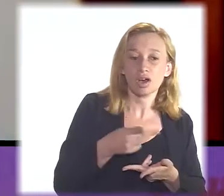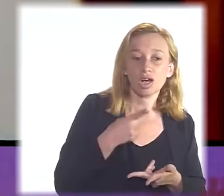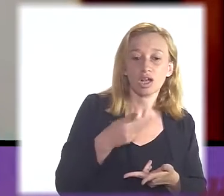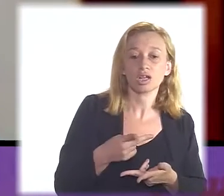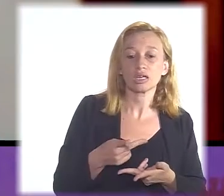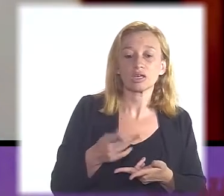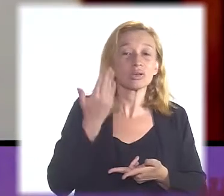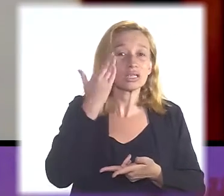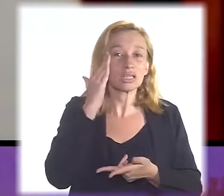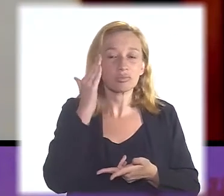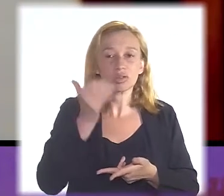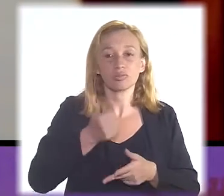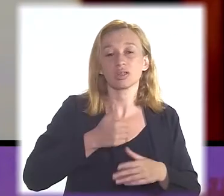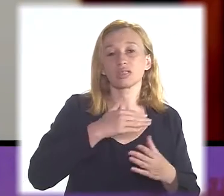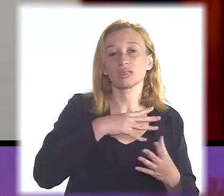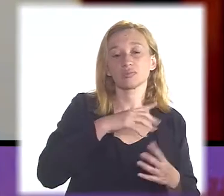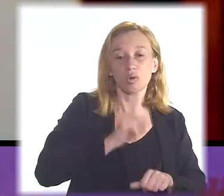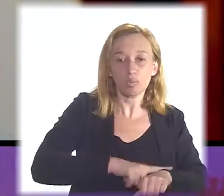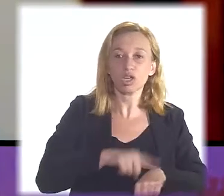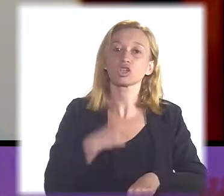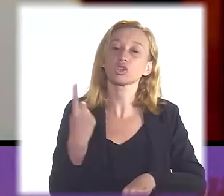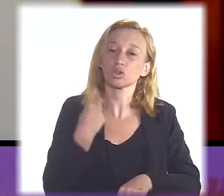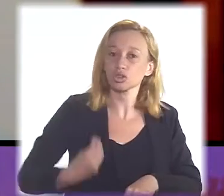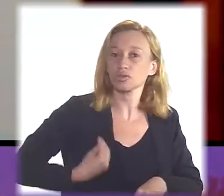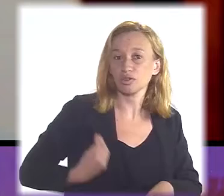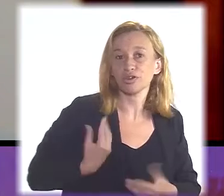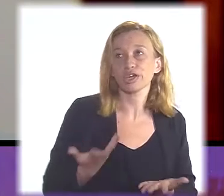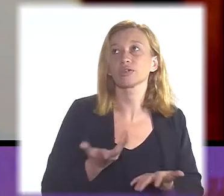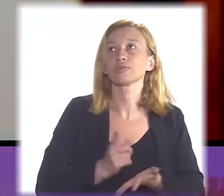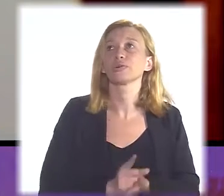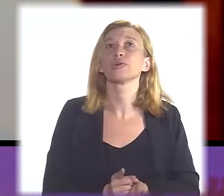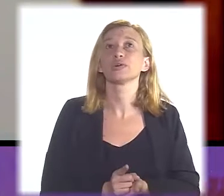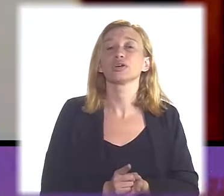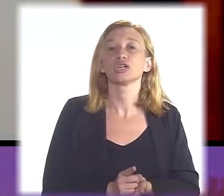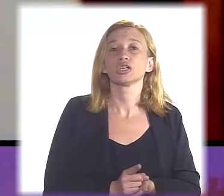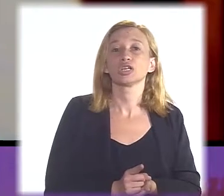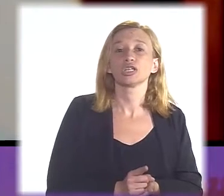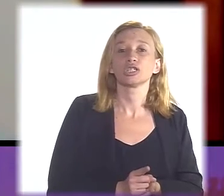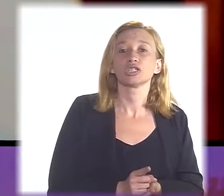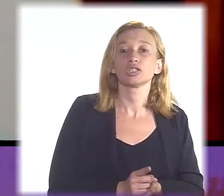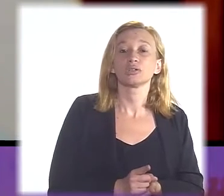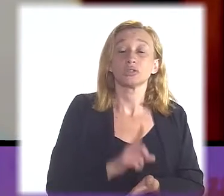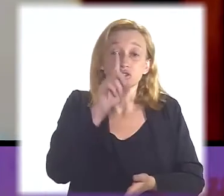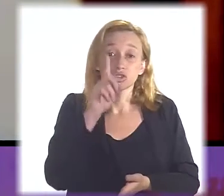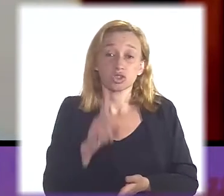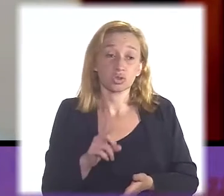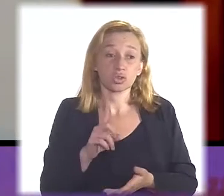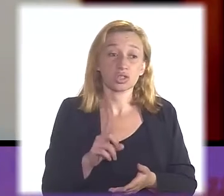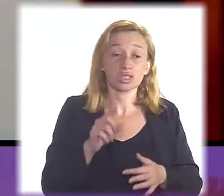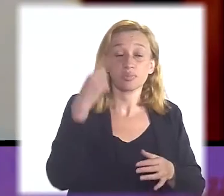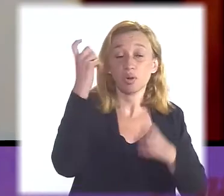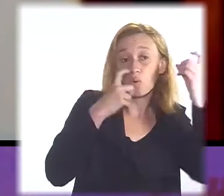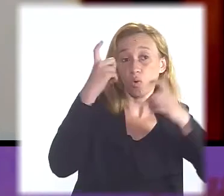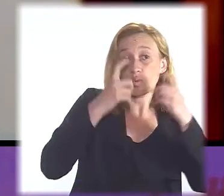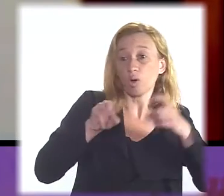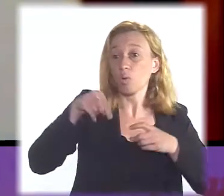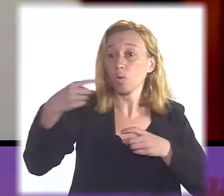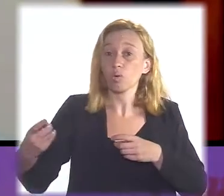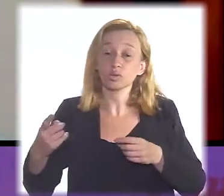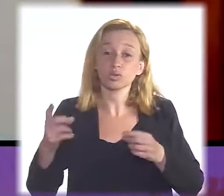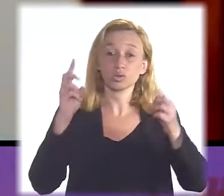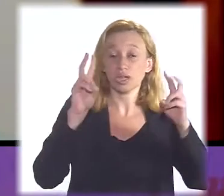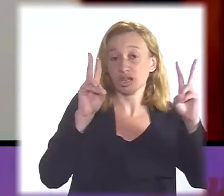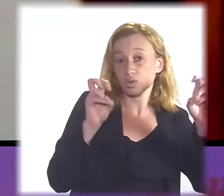esse momento que nós estamos passando. Dirigentes que, às vezes, se preocupam com outras questões e não no cumprimento